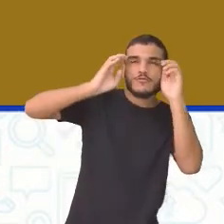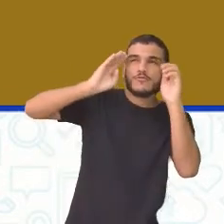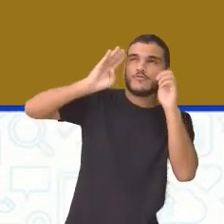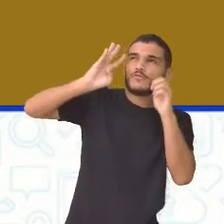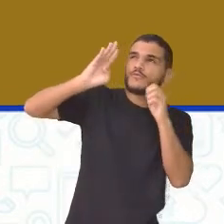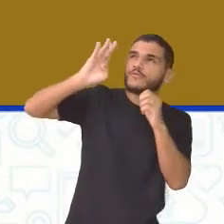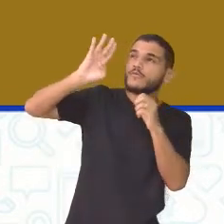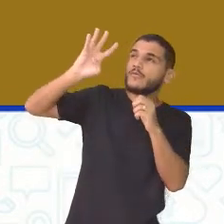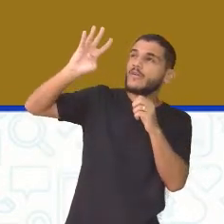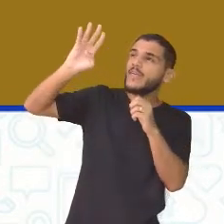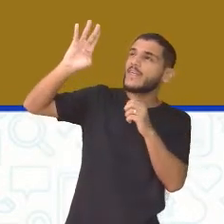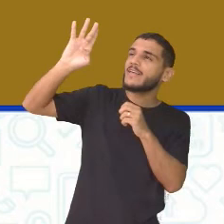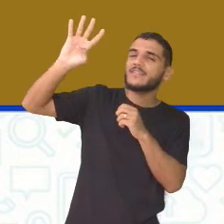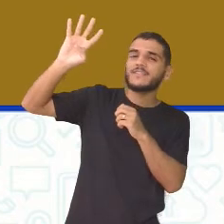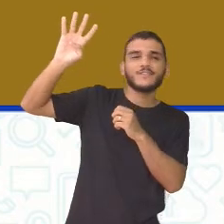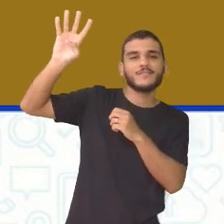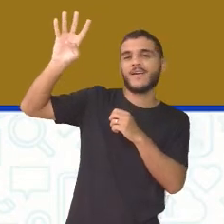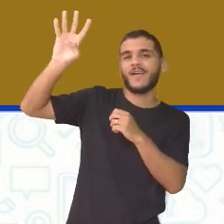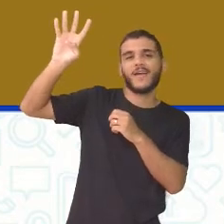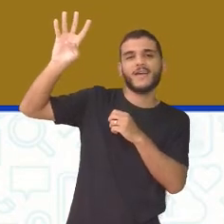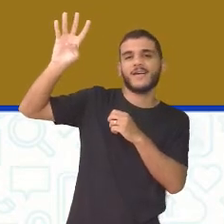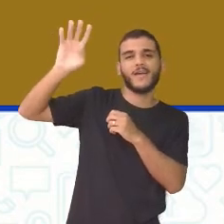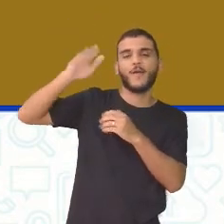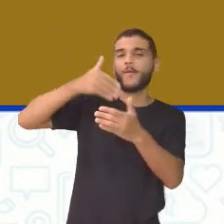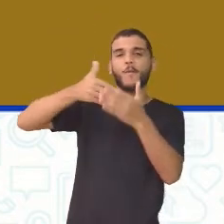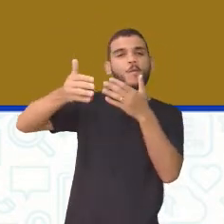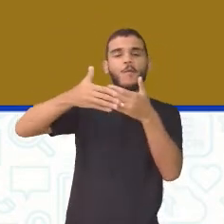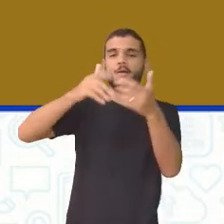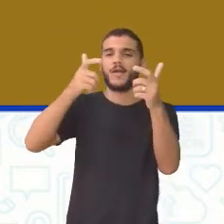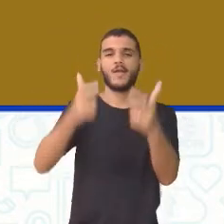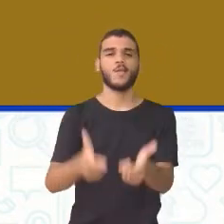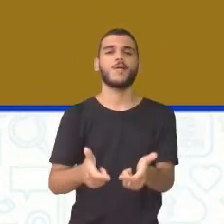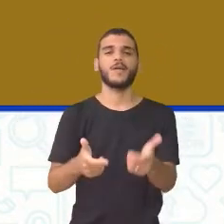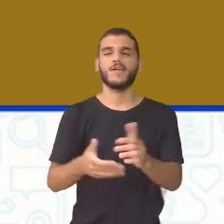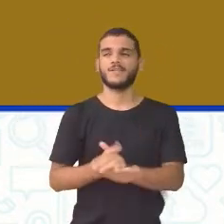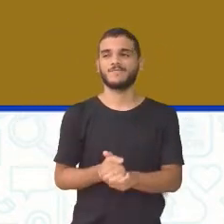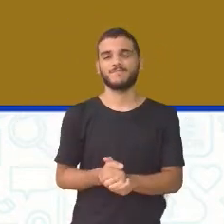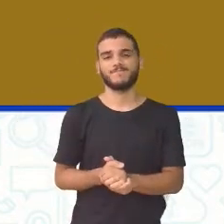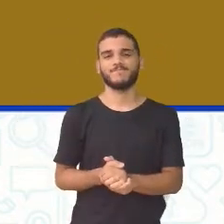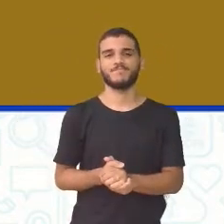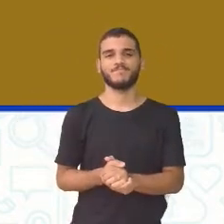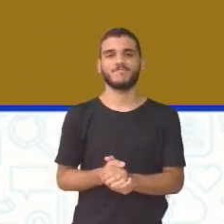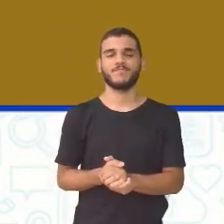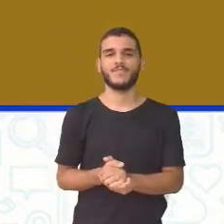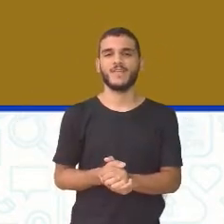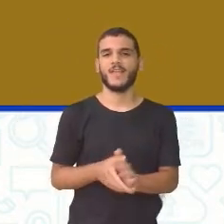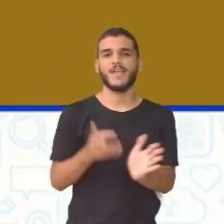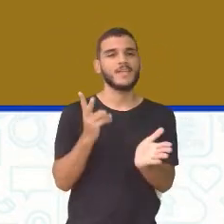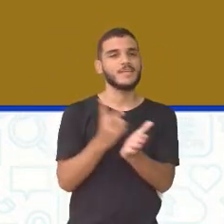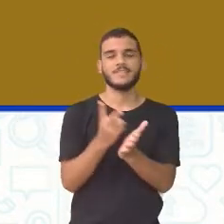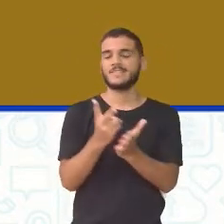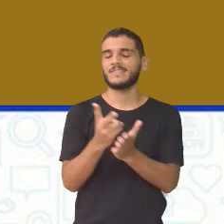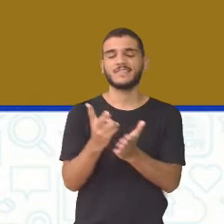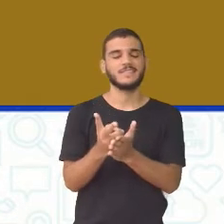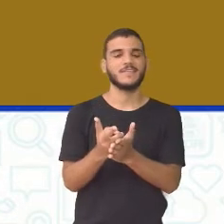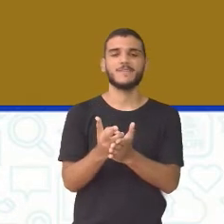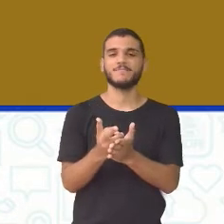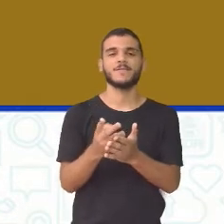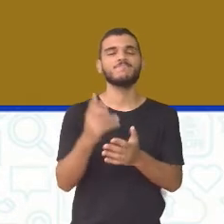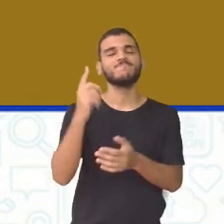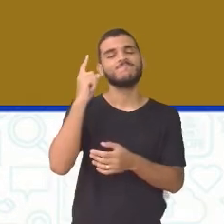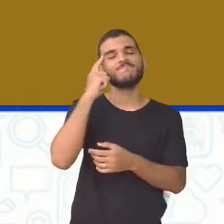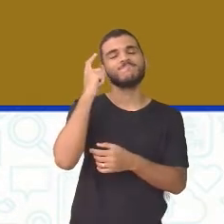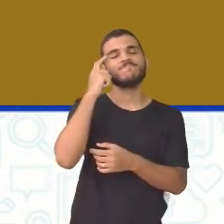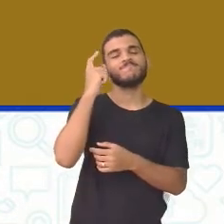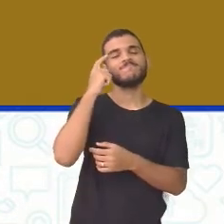nunca, vou usar o termo que vocês sempre usam, não é? Viajou nas ideias. Então, adolescente,